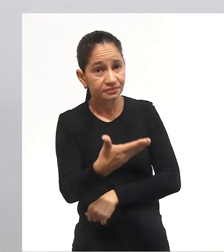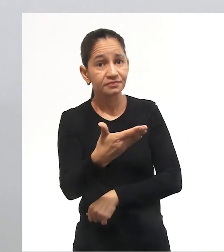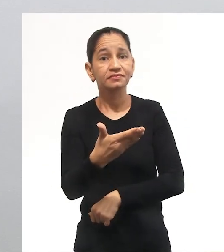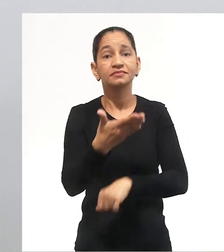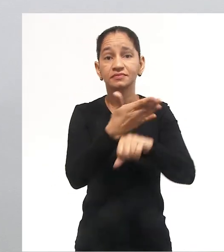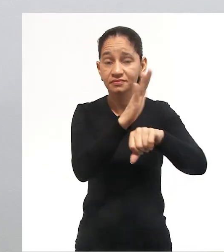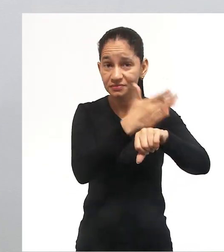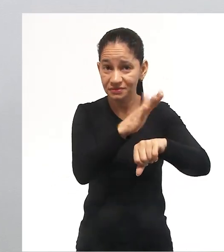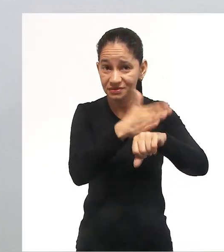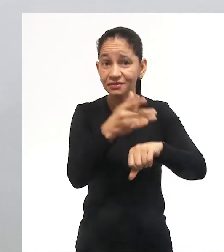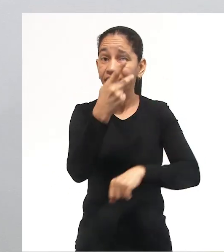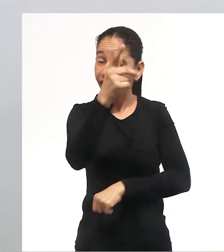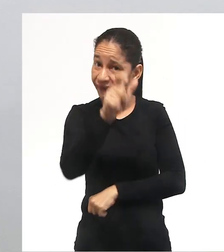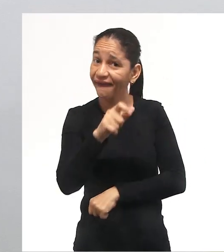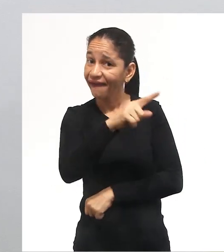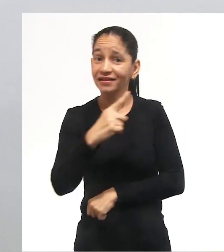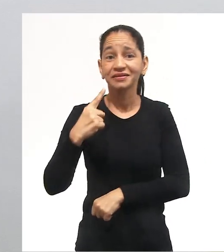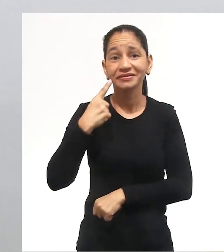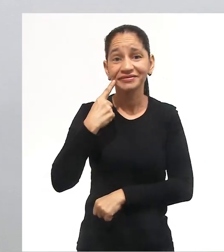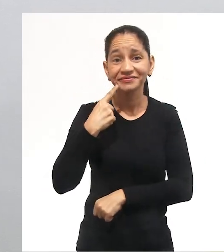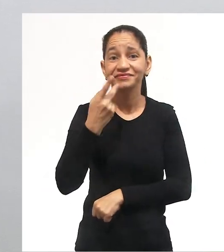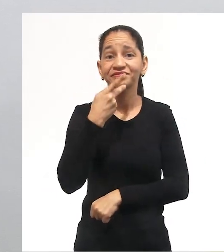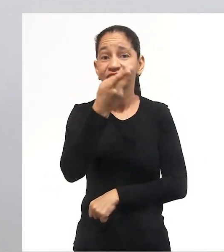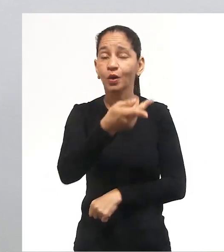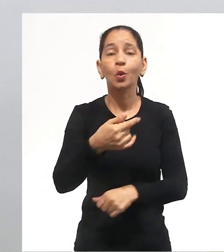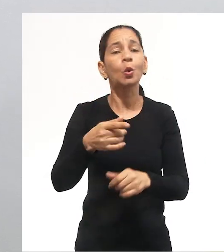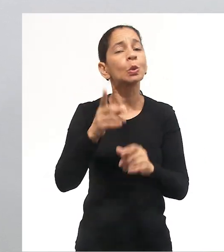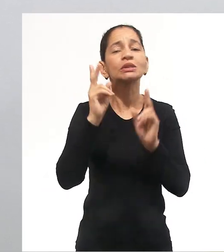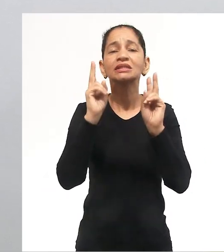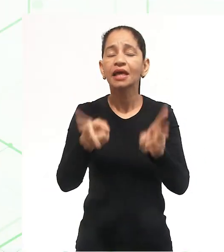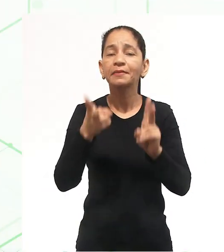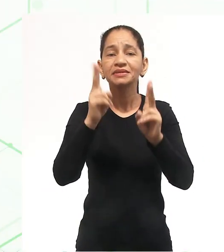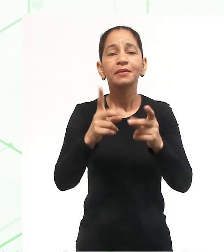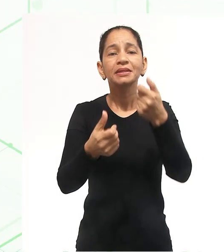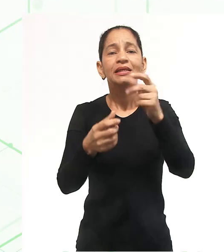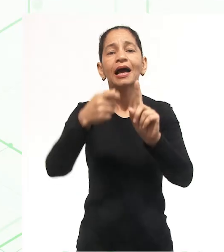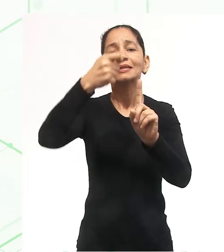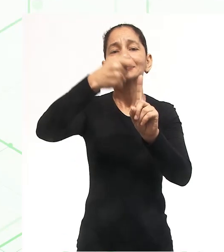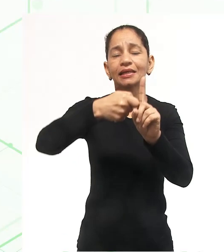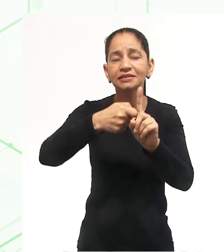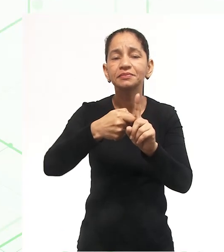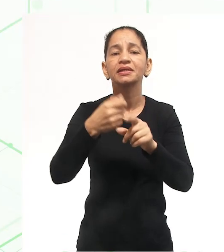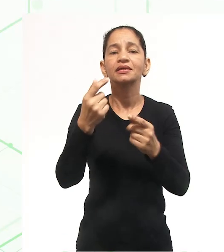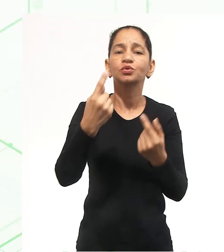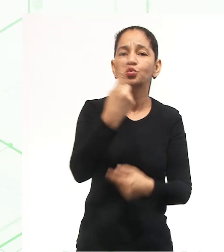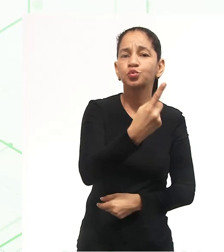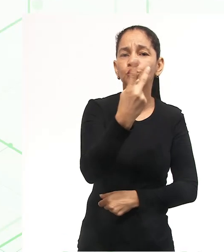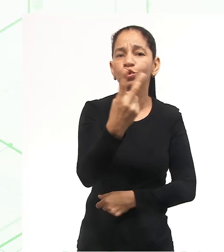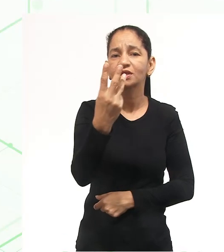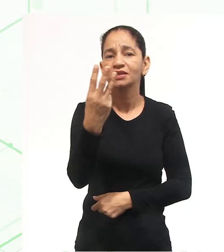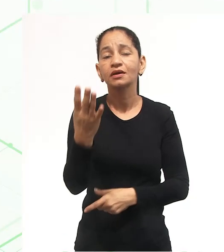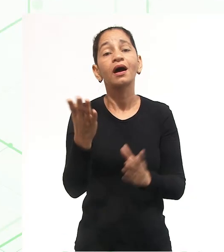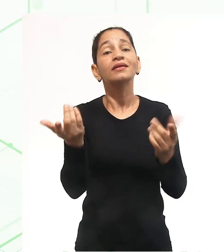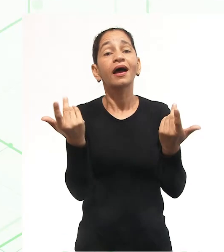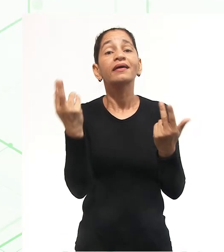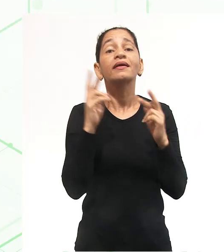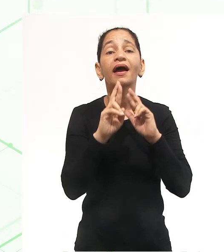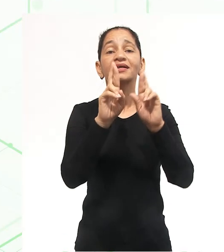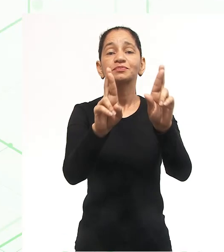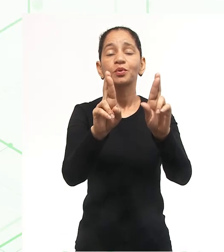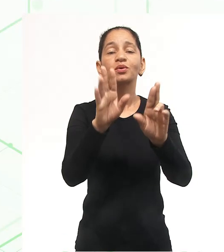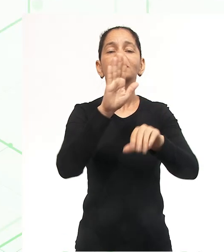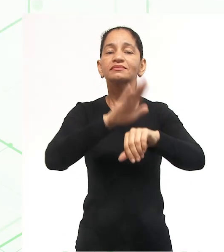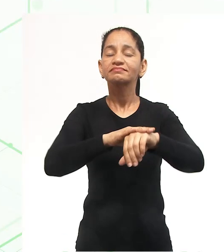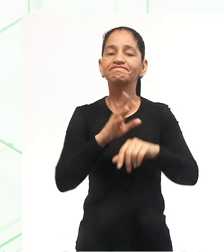professora, de práticas colaborativas, que nós temos todo semestre no curso, a gente tem como resultado esse post.